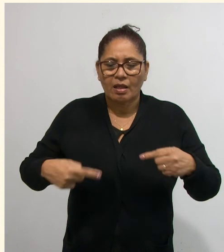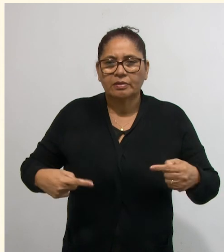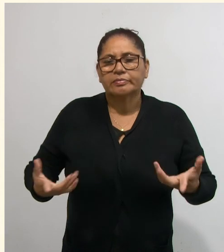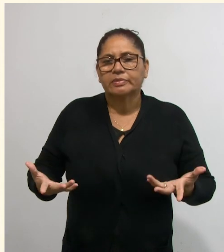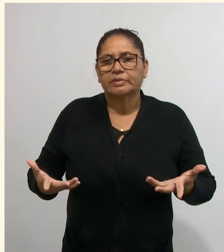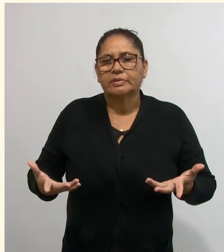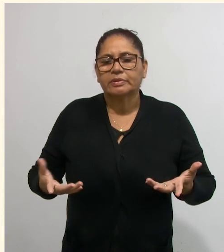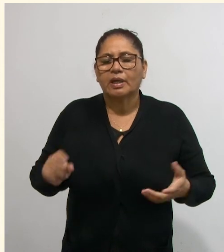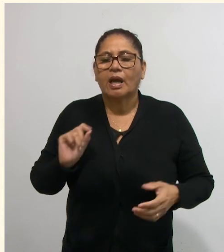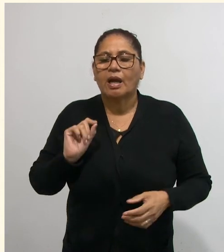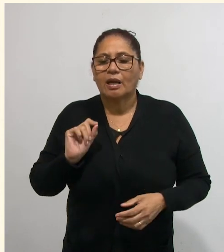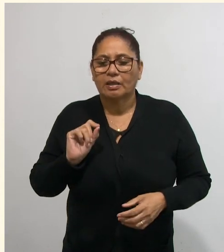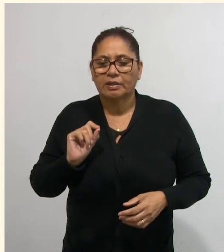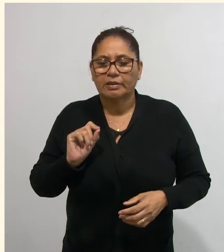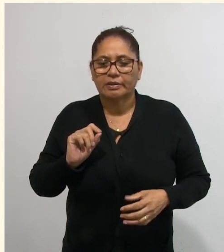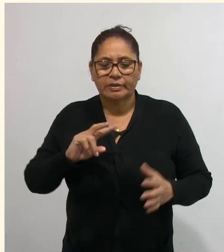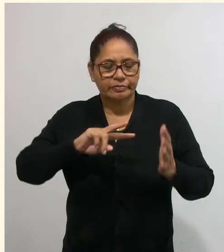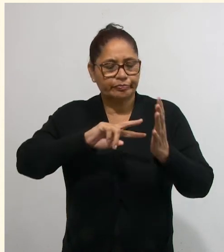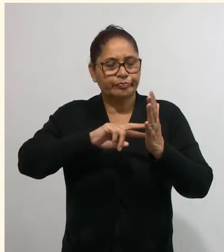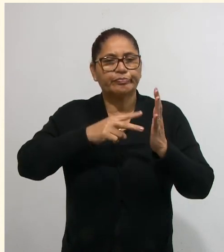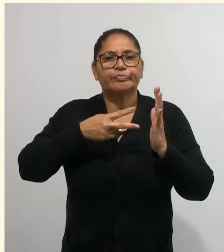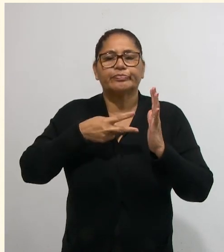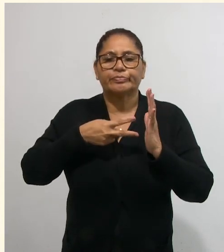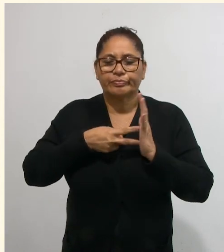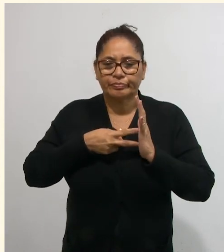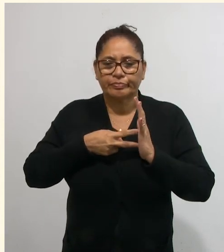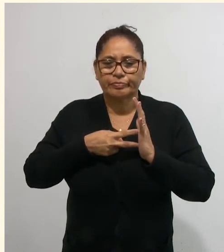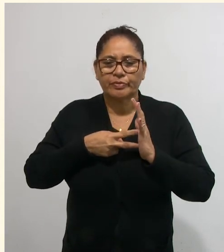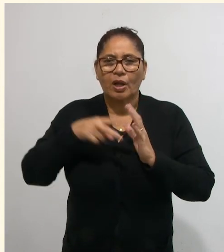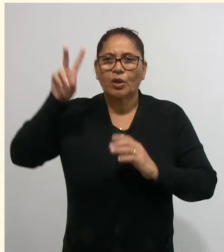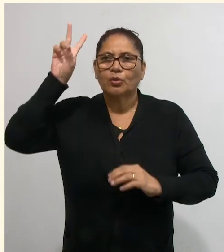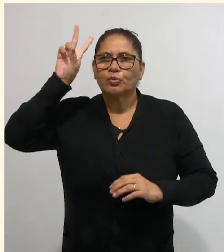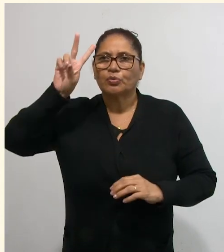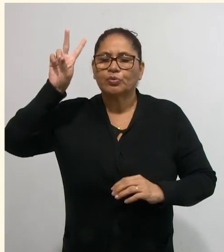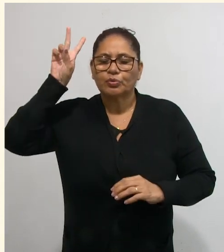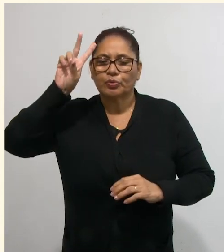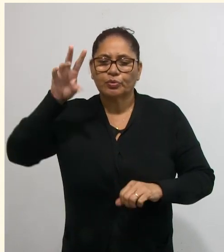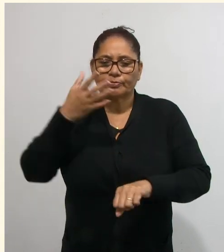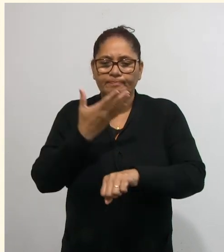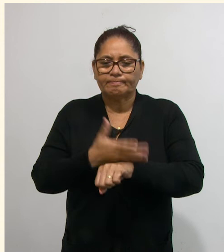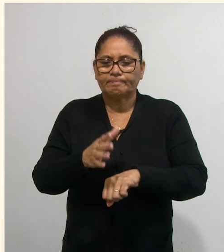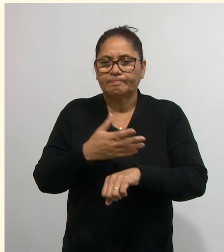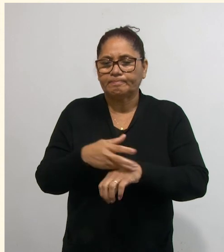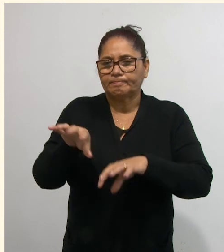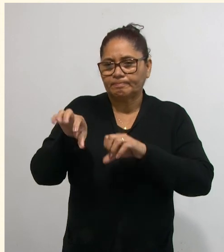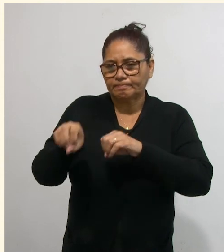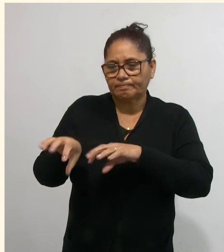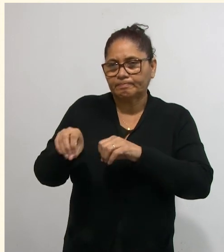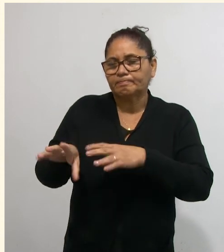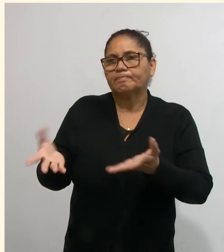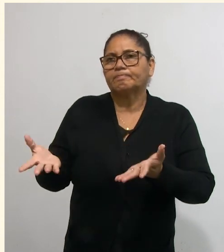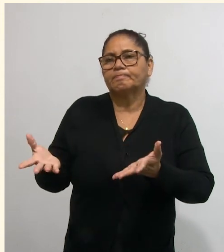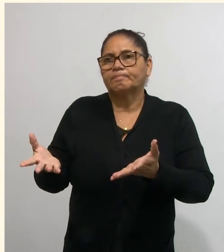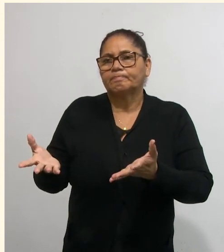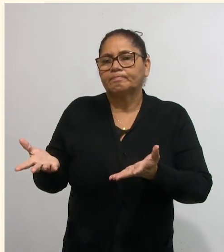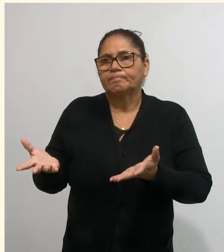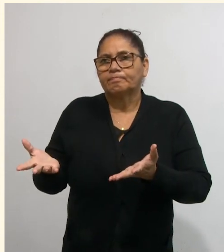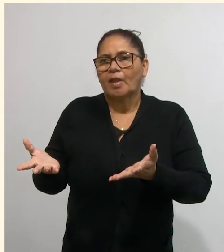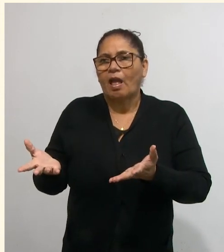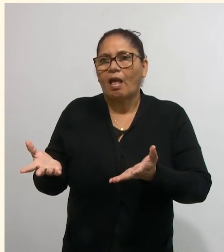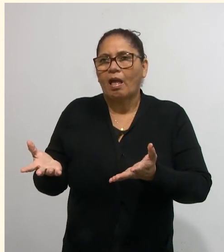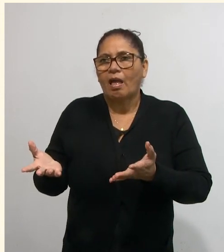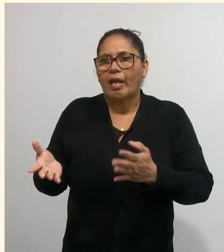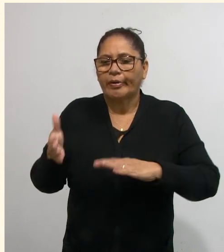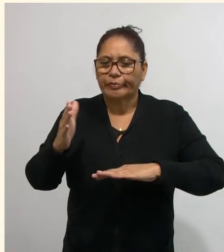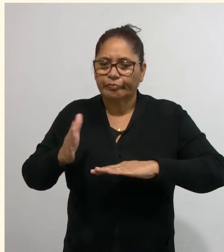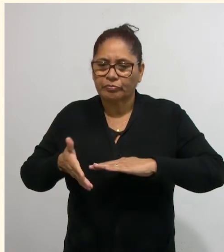esse material, que é o significado histórico de práticas educativas, um movimento que vai do